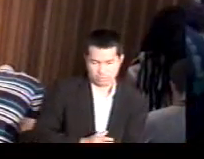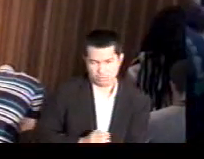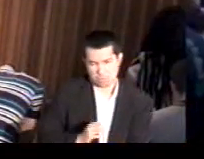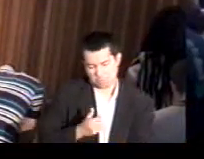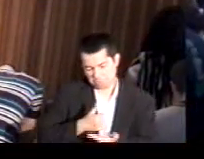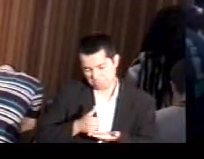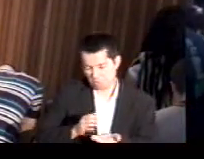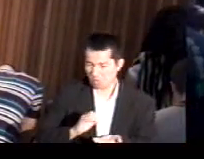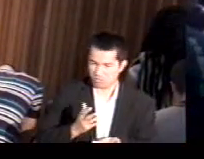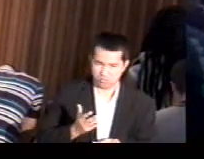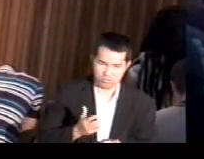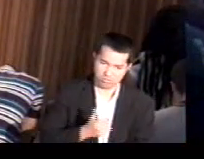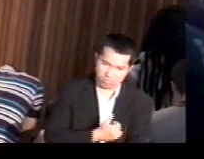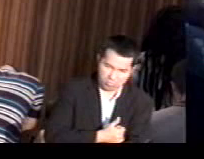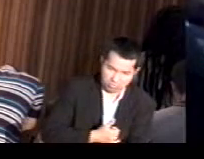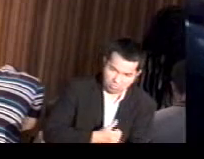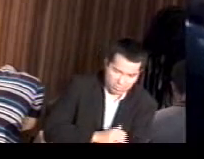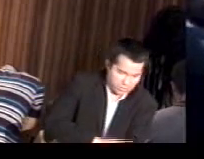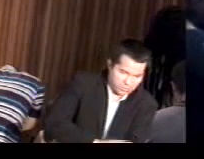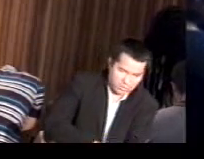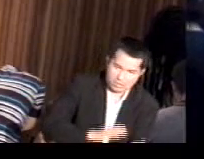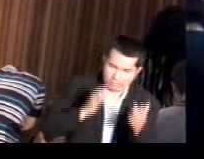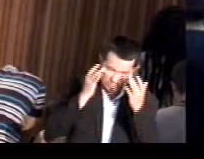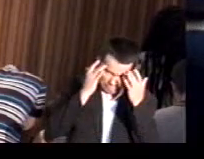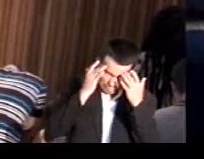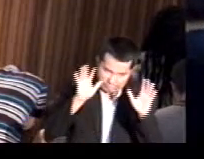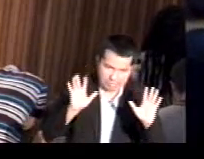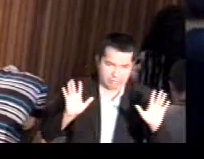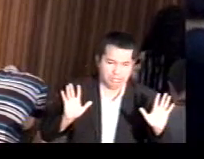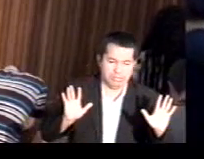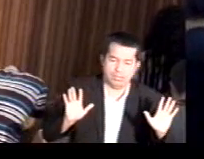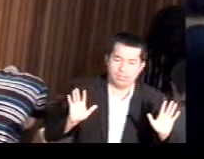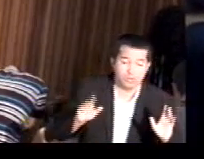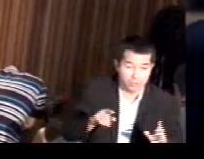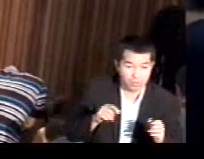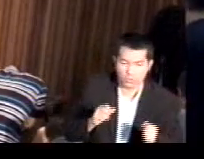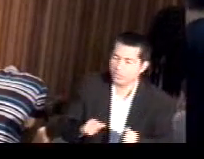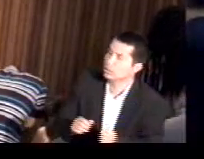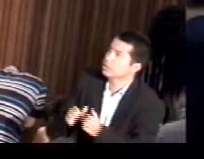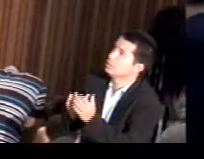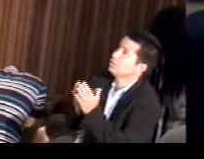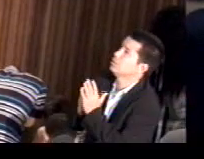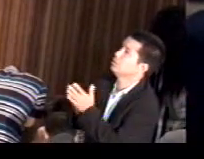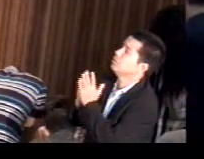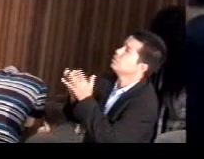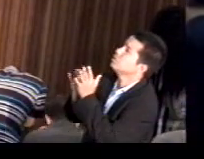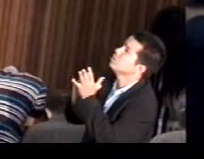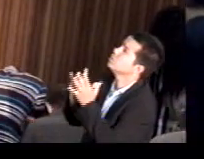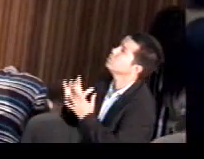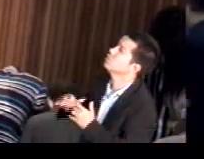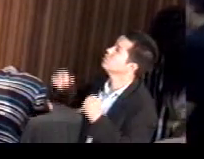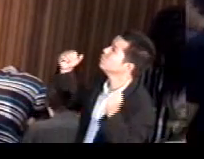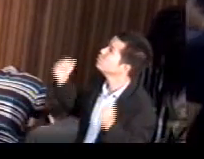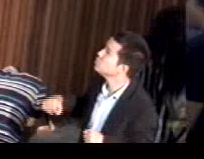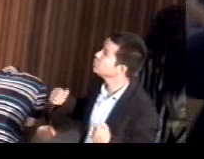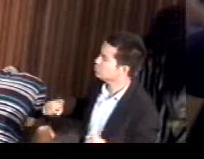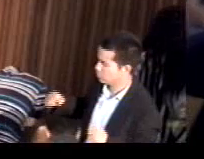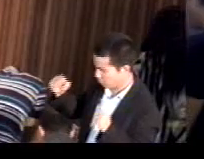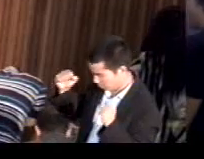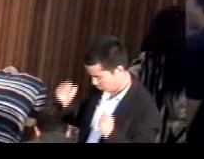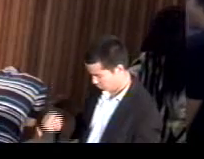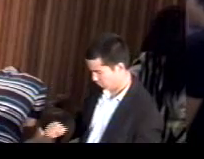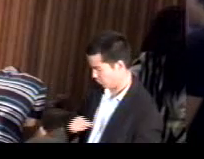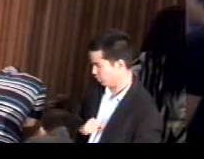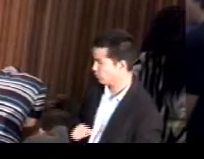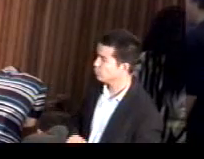está ministrando, você vai dizer: Jesus, eu preciso do poder do Senhor para ser